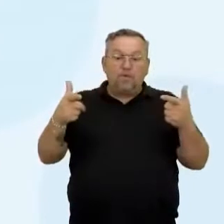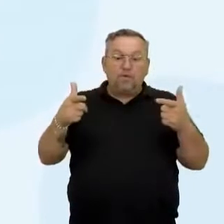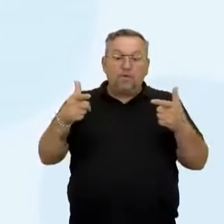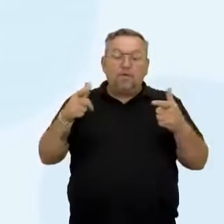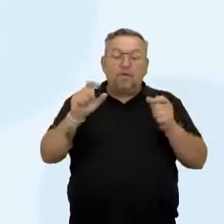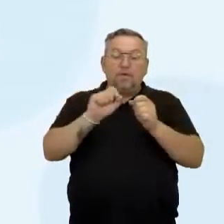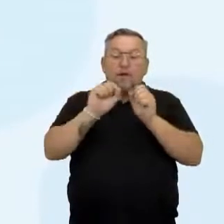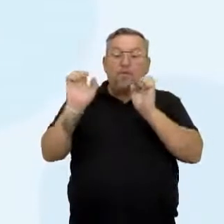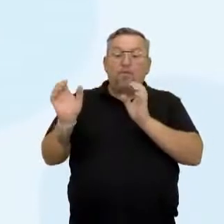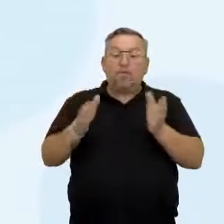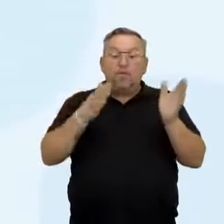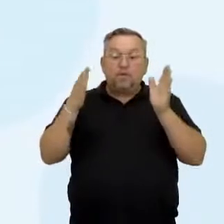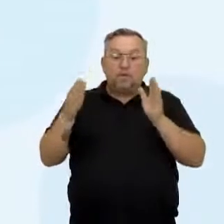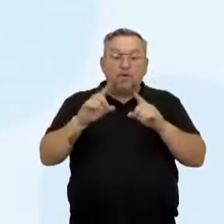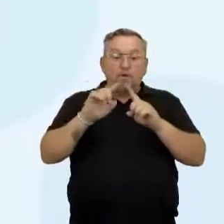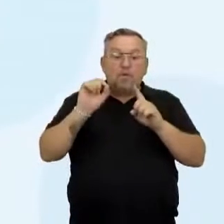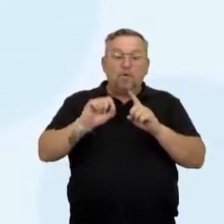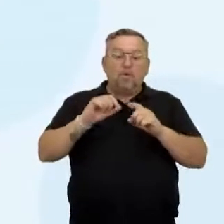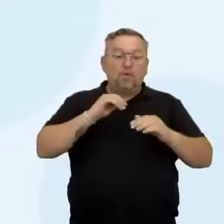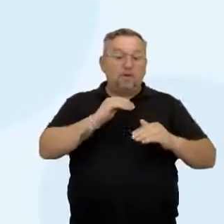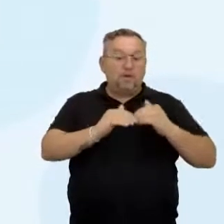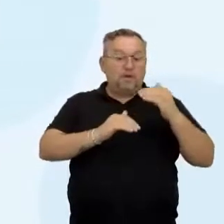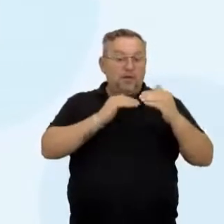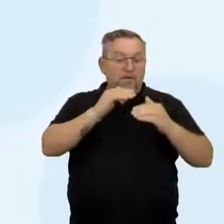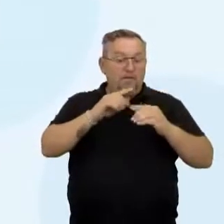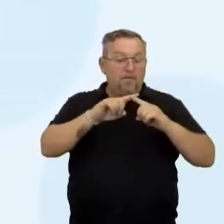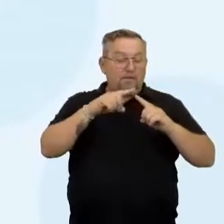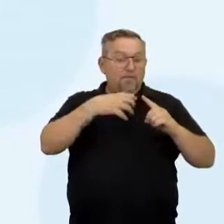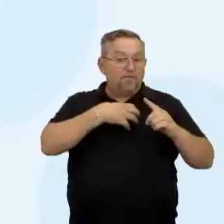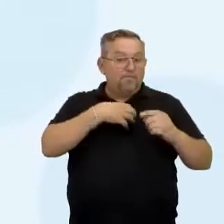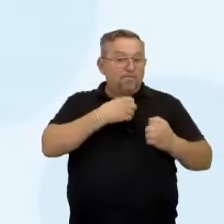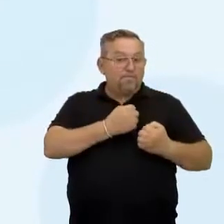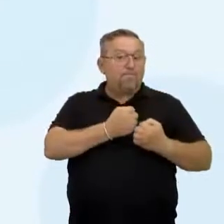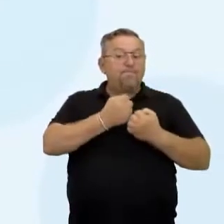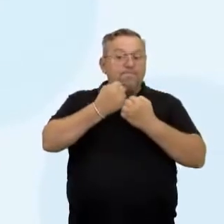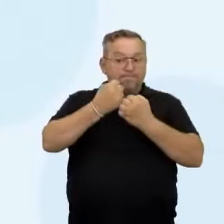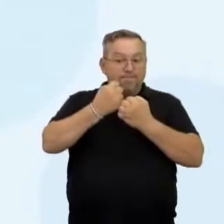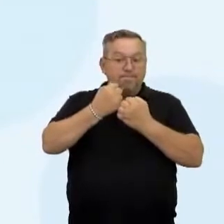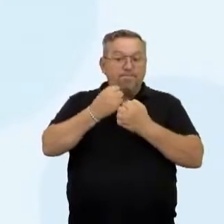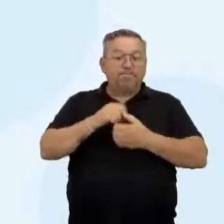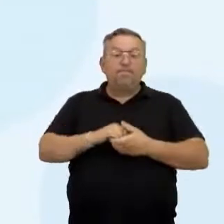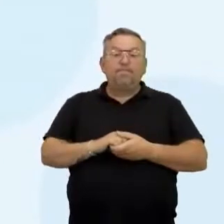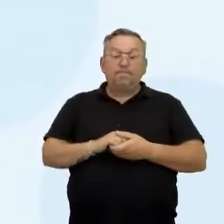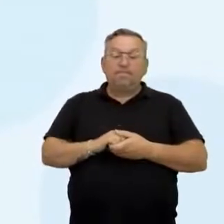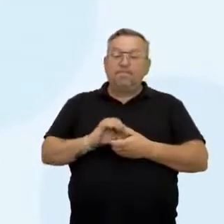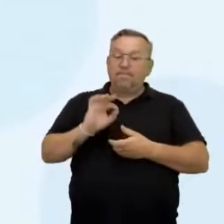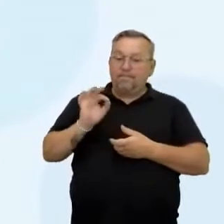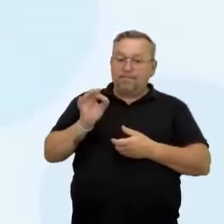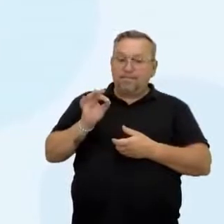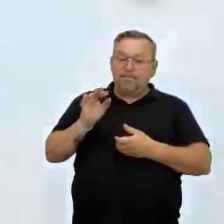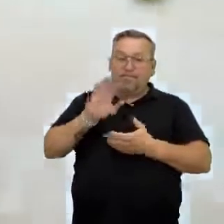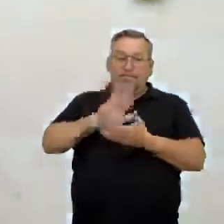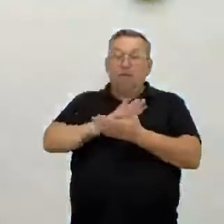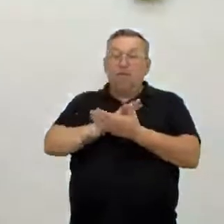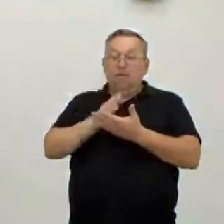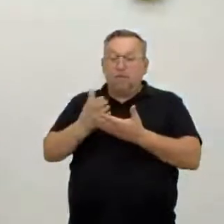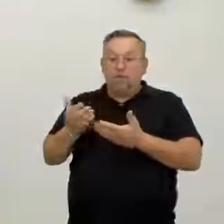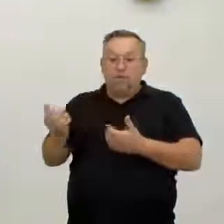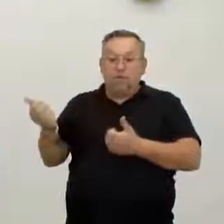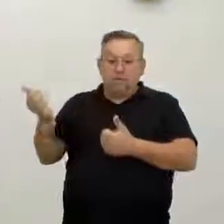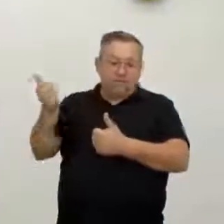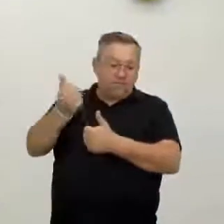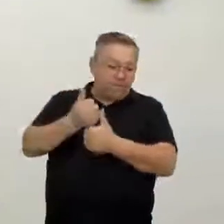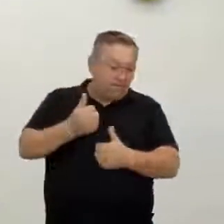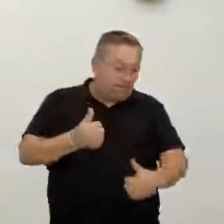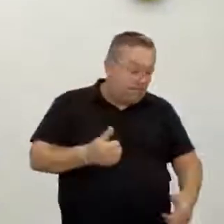e eficiência produtiva, e com isso desenvolver-se de forma sustentada. É isso aí, quando cita, né, esse período